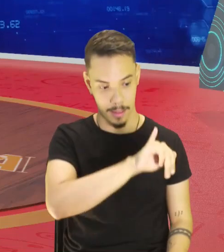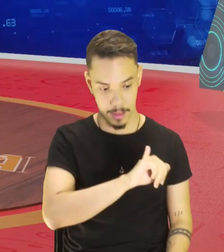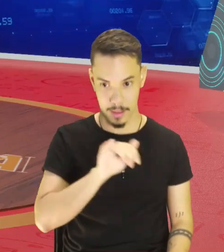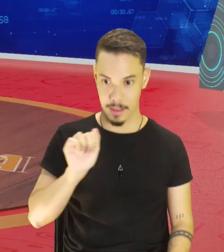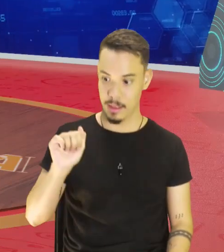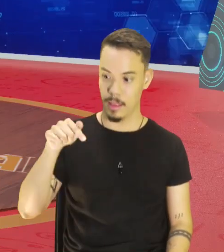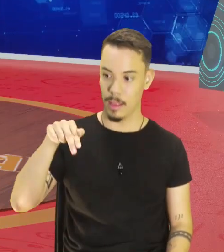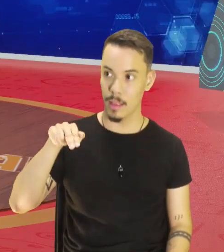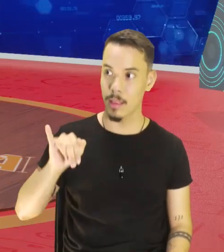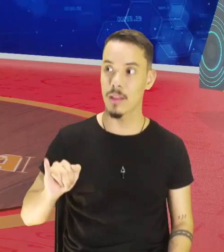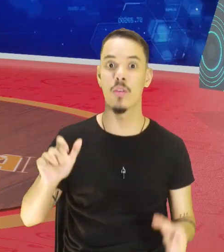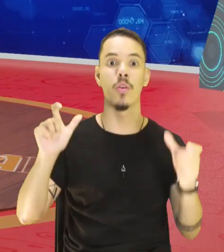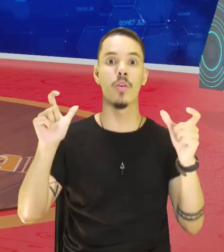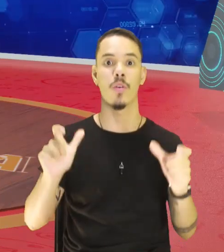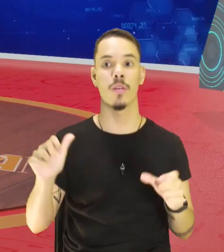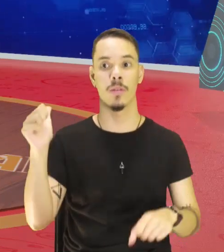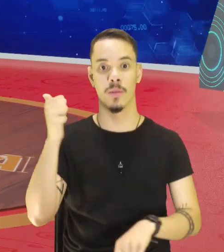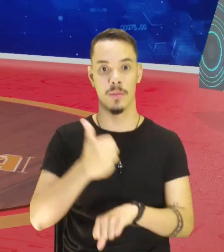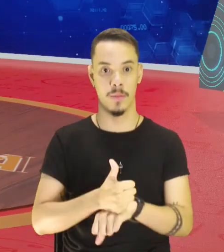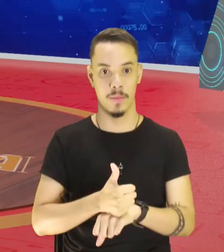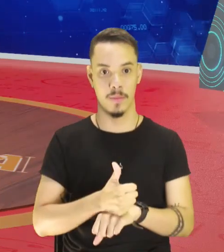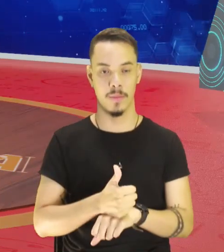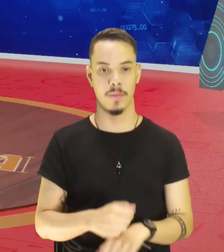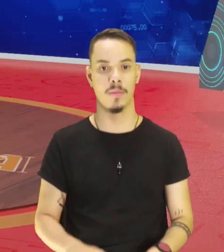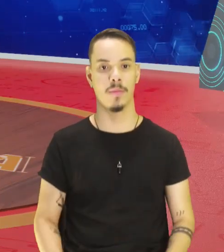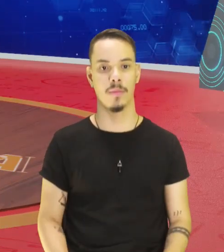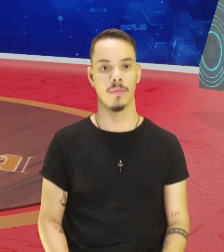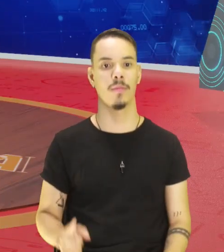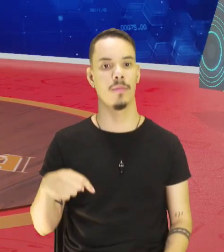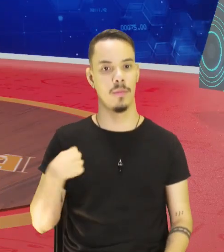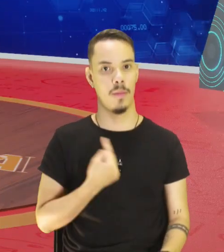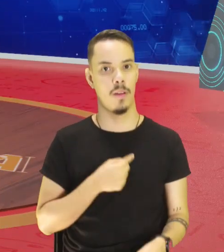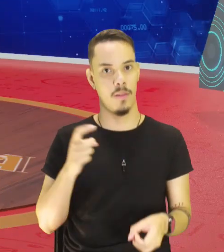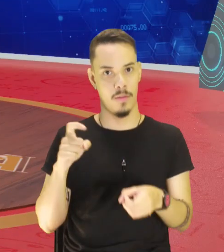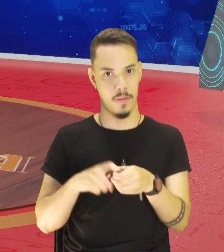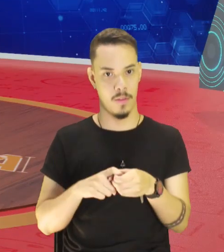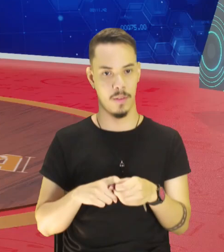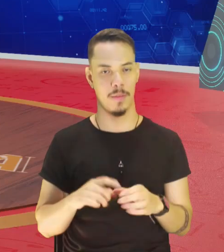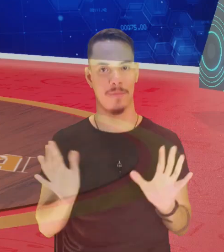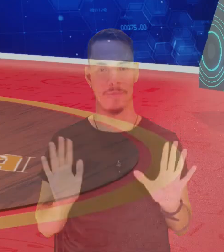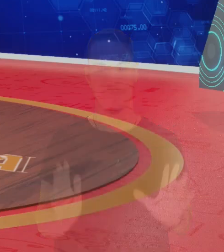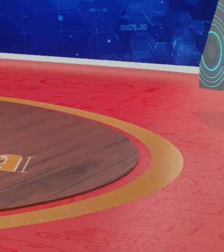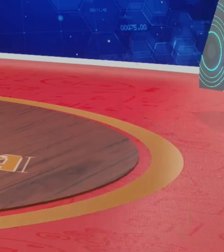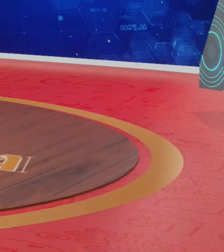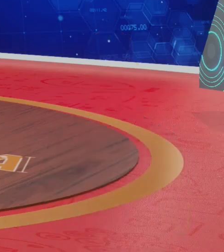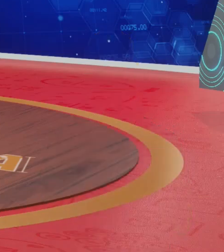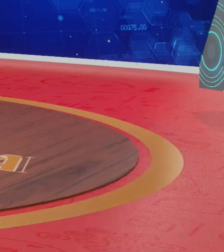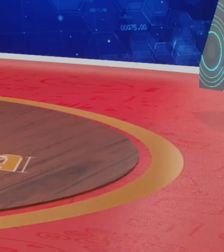Onde é que a gente substitui, tá? Mas já já a gente tá de volta com a revisão. Até lá!